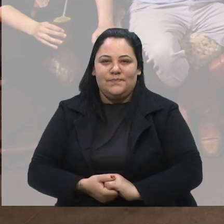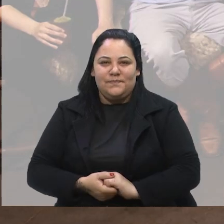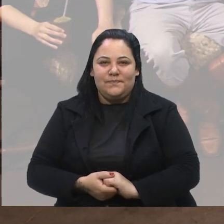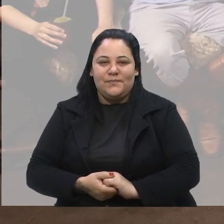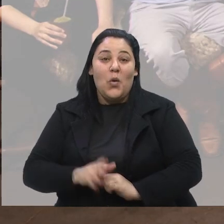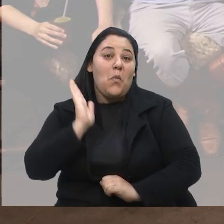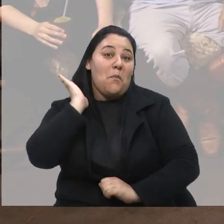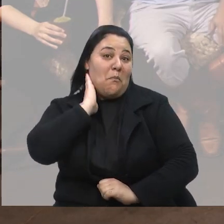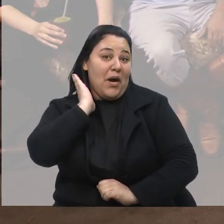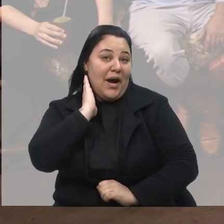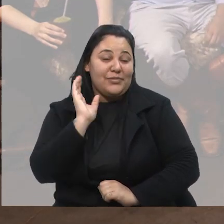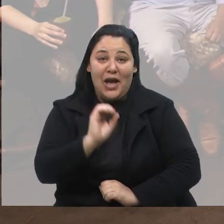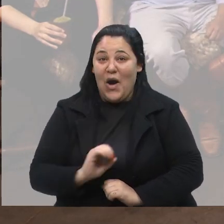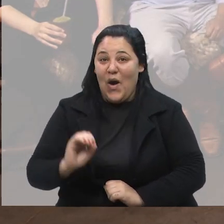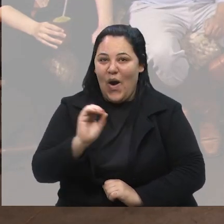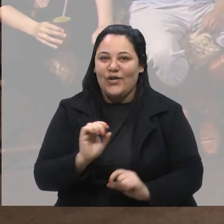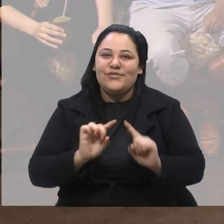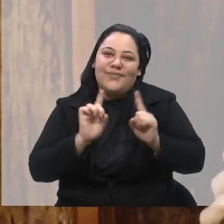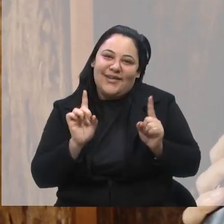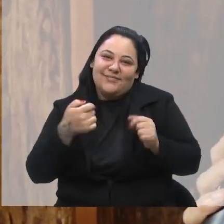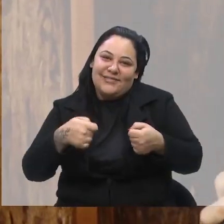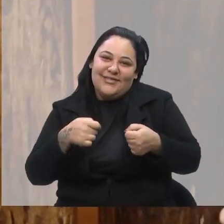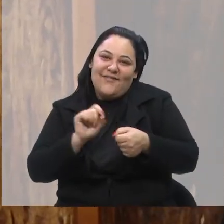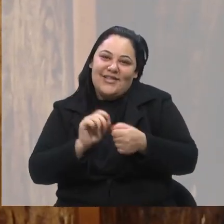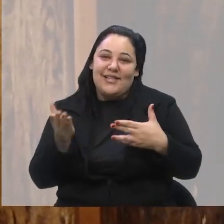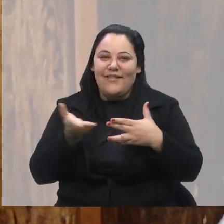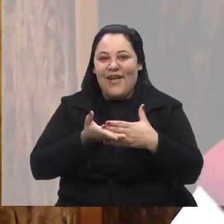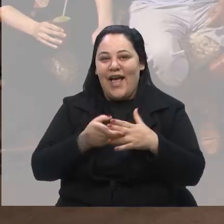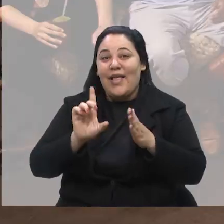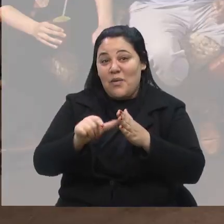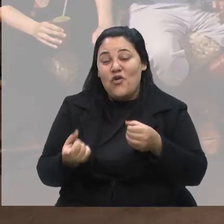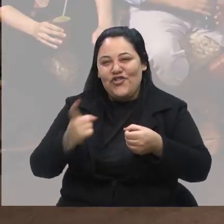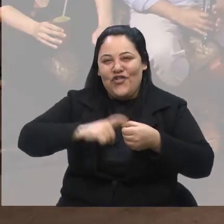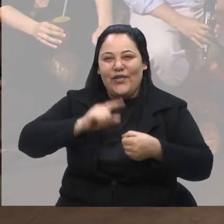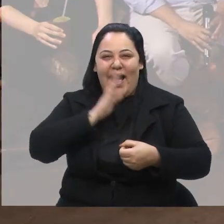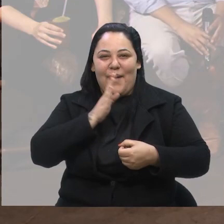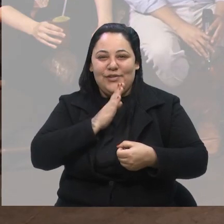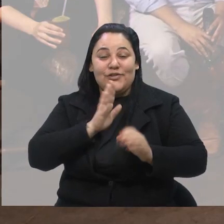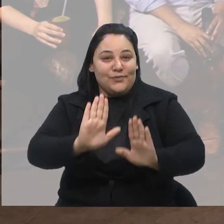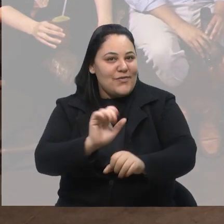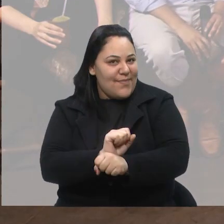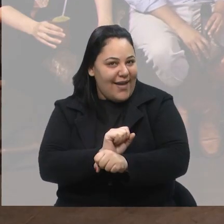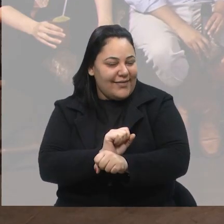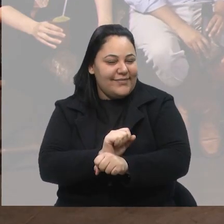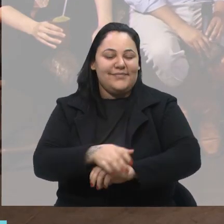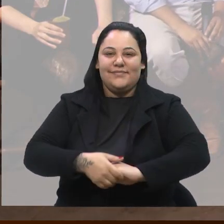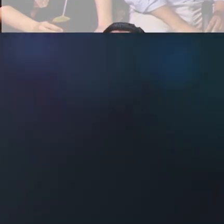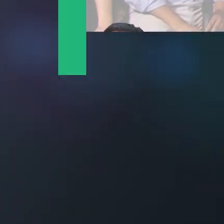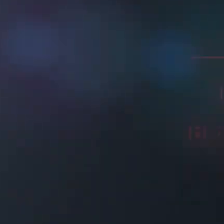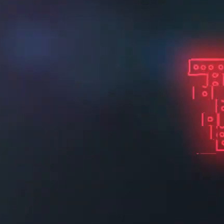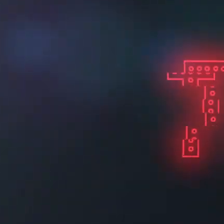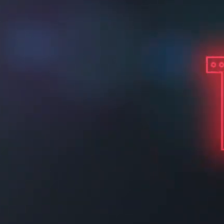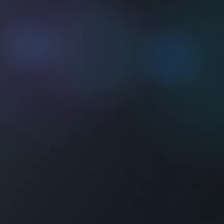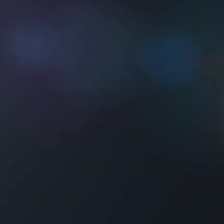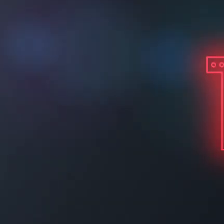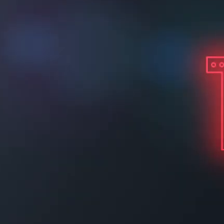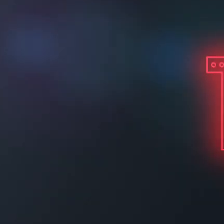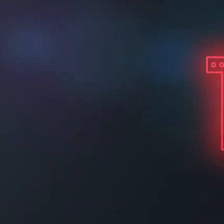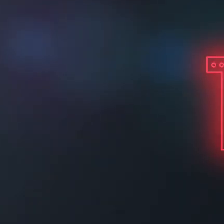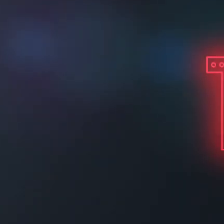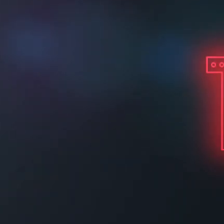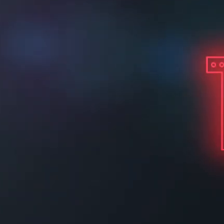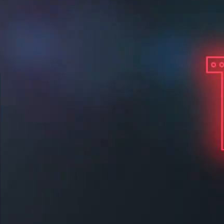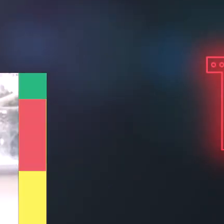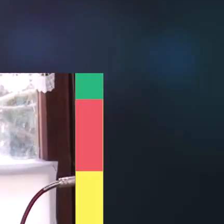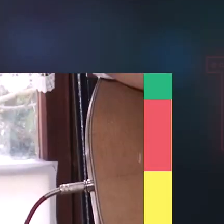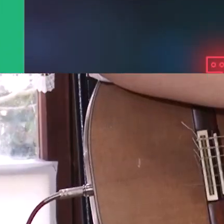Gente, o papo tá tão bom, mas a gente tem que ir para o intervalo. Então, a gente volta em seguida. Não sai daí.